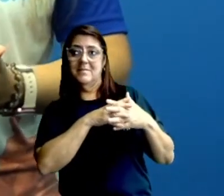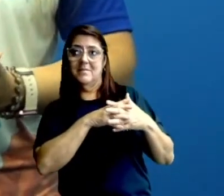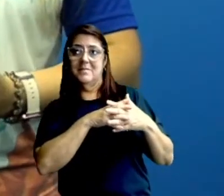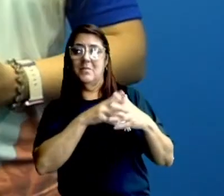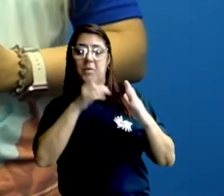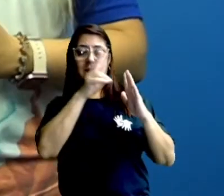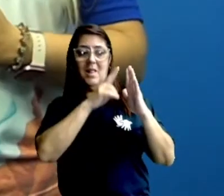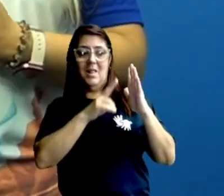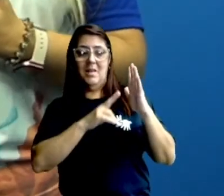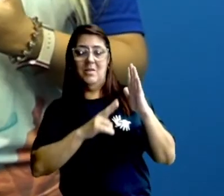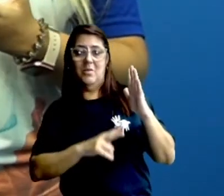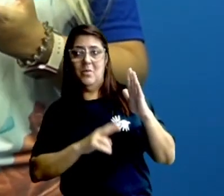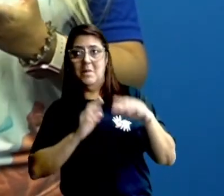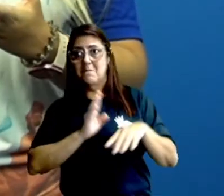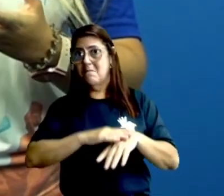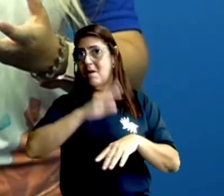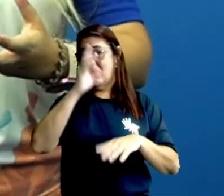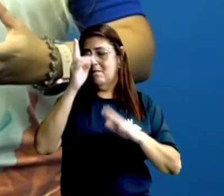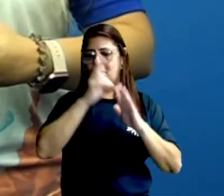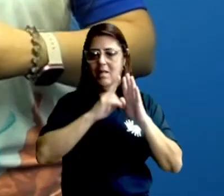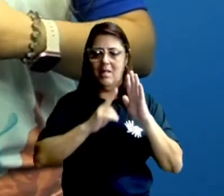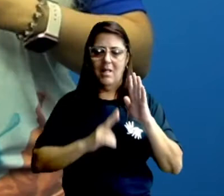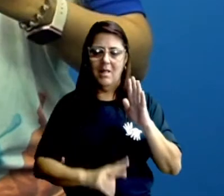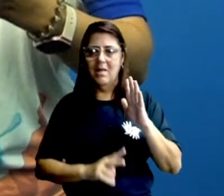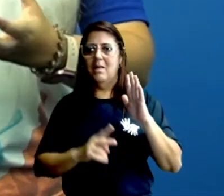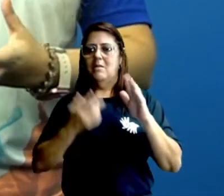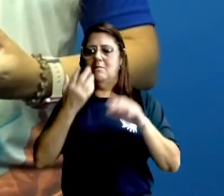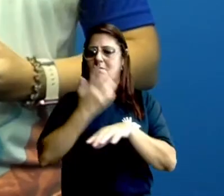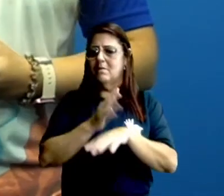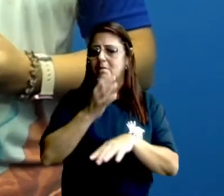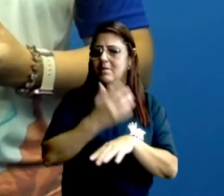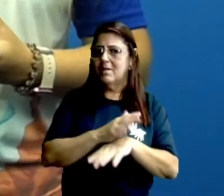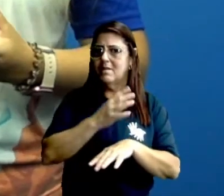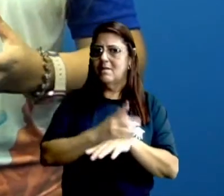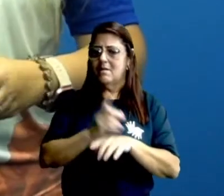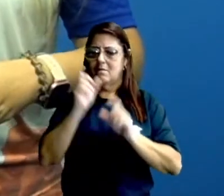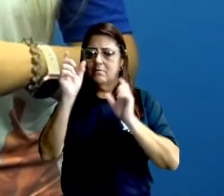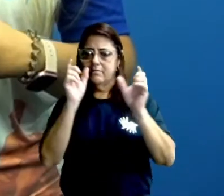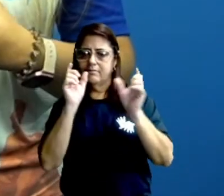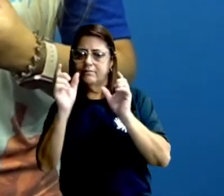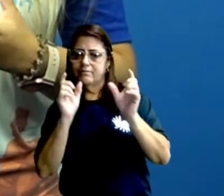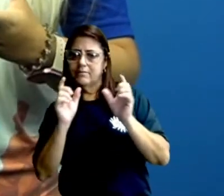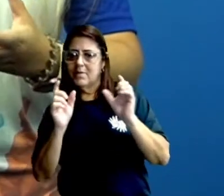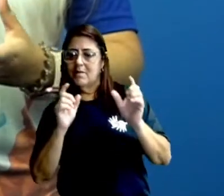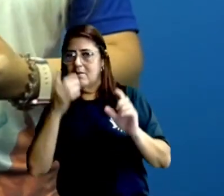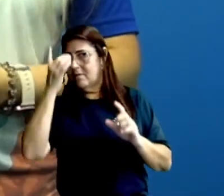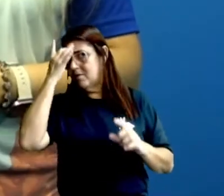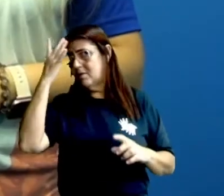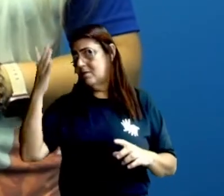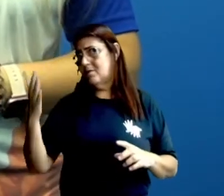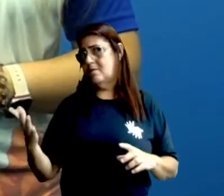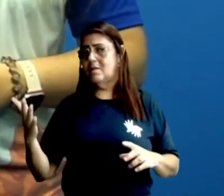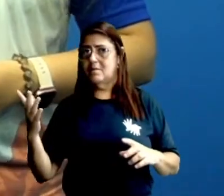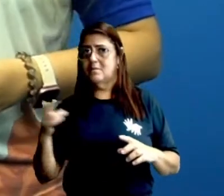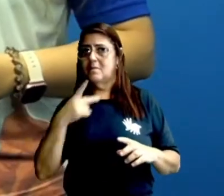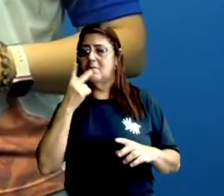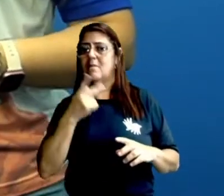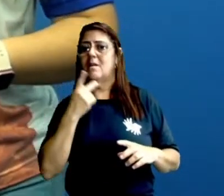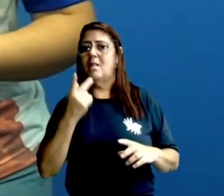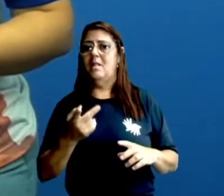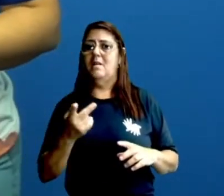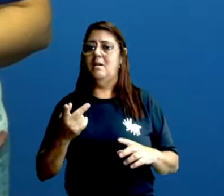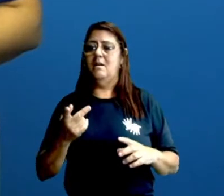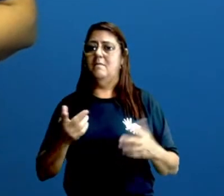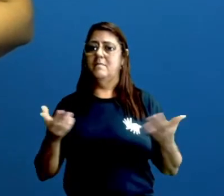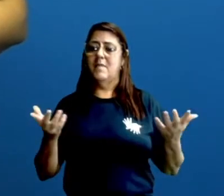fluência na leitura. Quanto mais a gente for lendo, a gente for treinando essas palavras, vai ficar mais fácil da gente falar. Então,